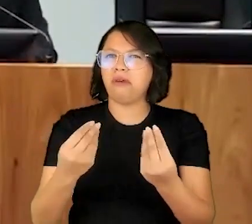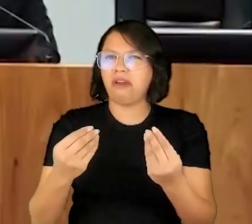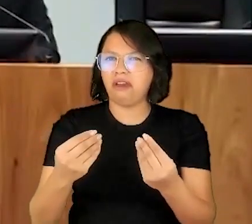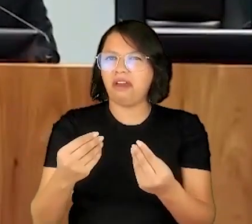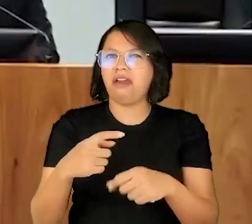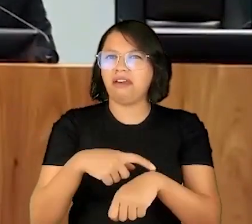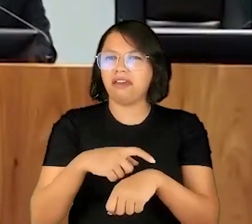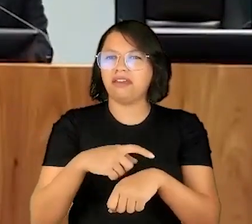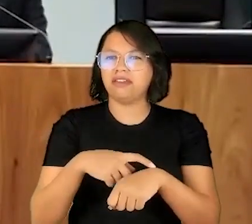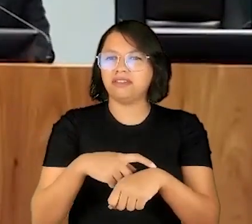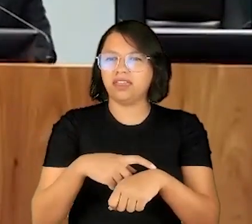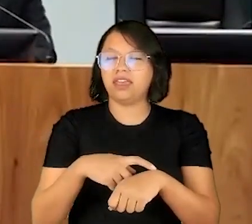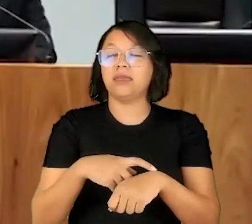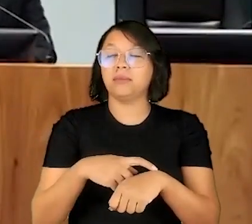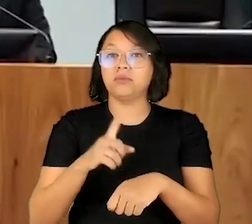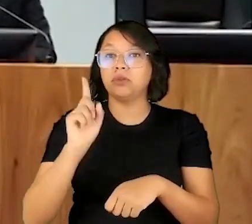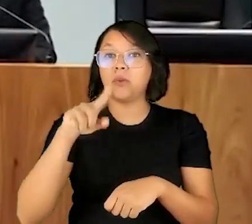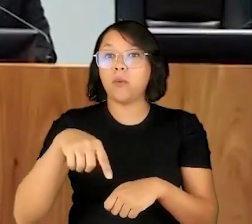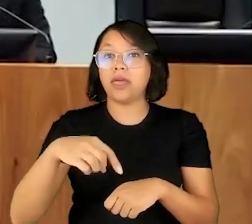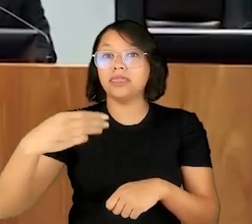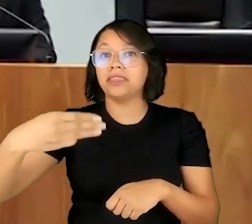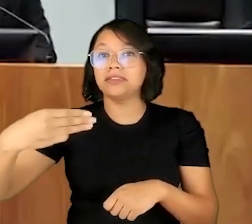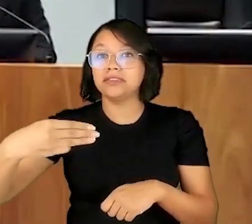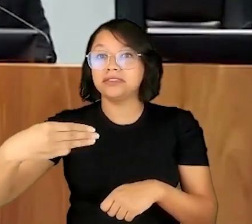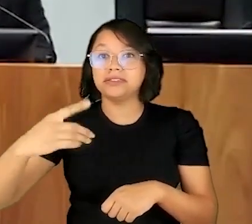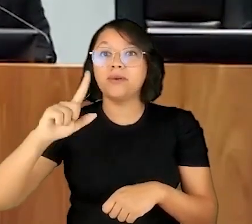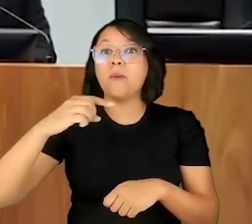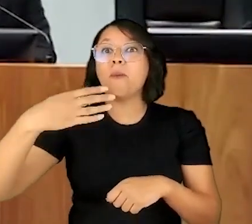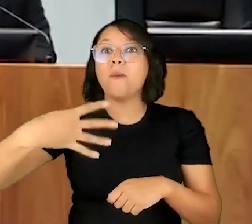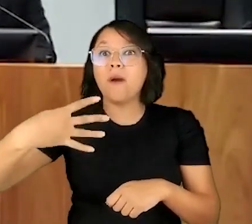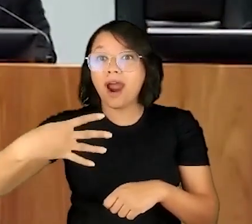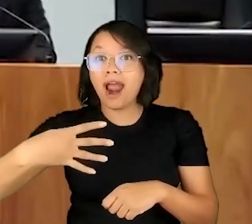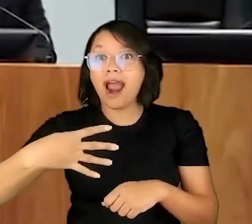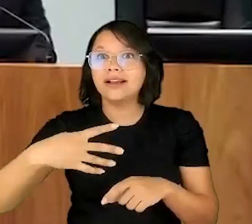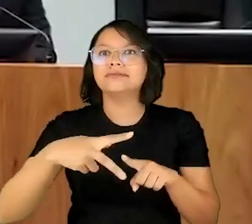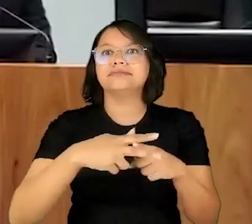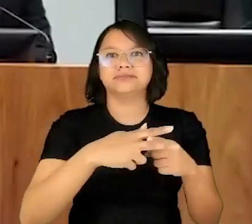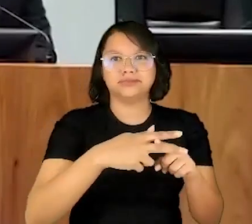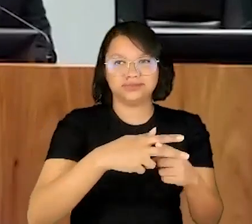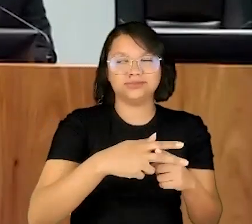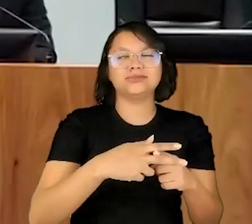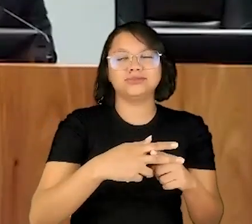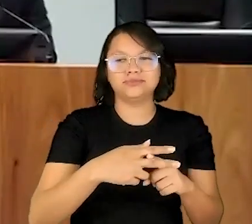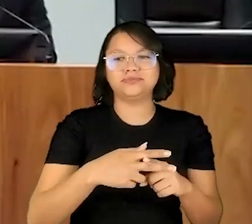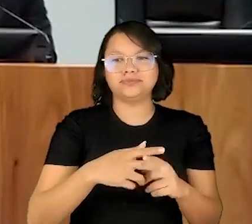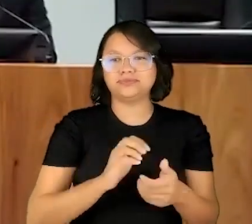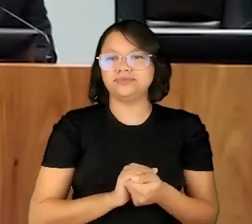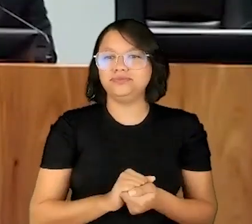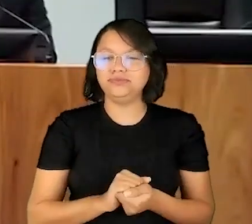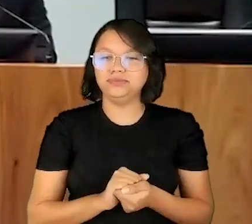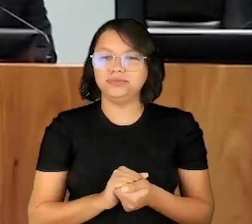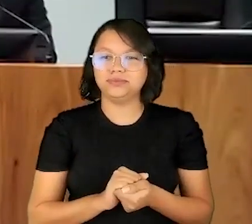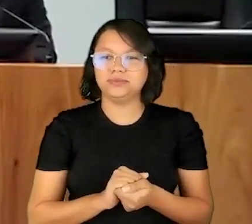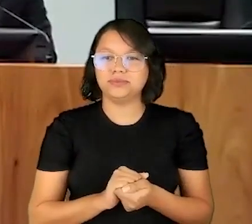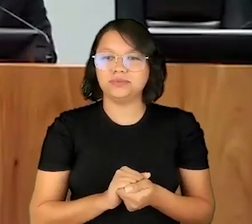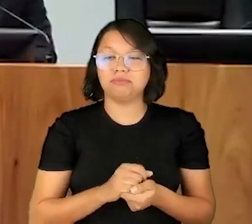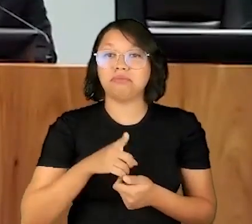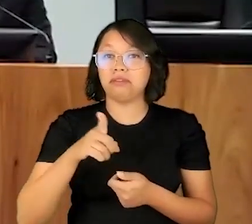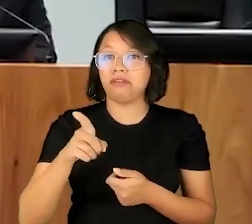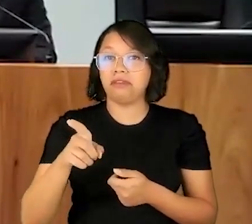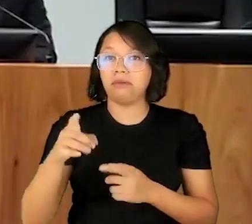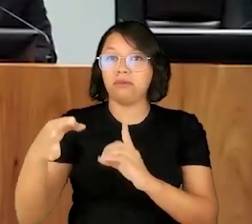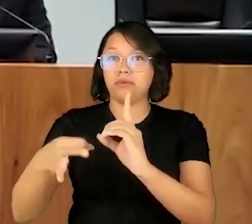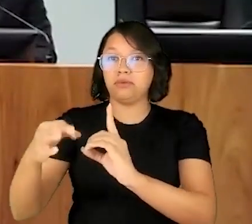né? Terceiro não, o quarto concurso. Mas, enfim, corrigiu o doutor Nelton, que ele é muito detalhista nesses